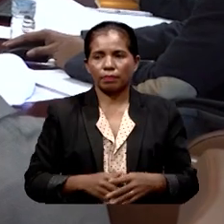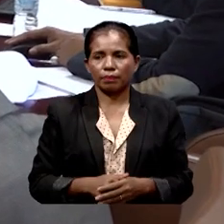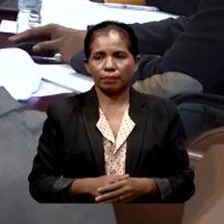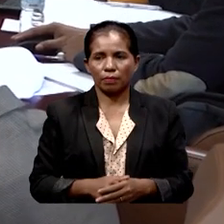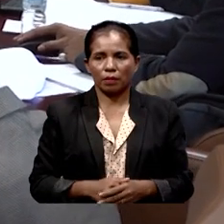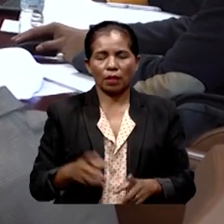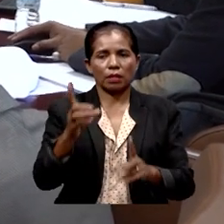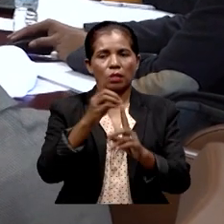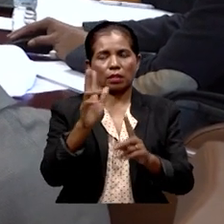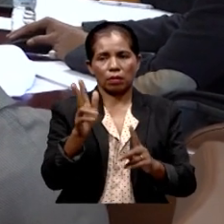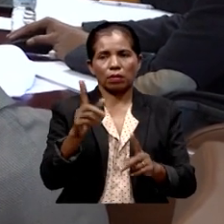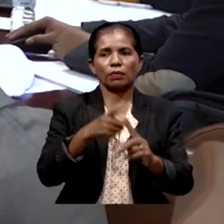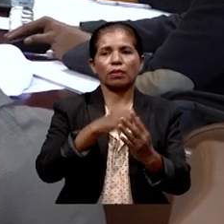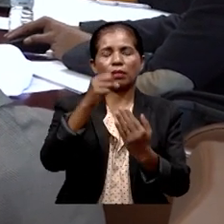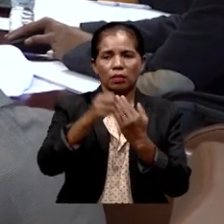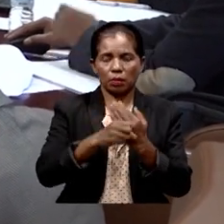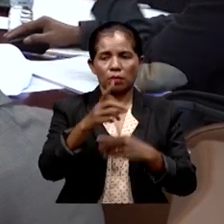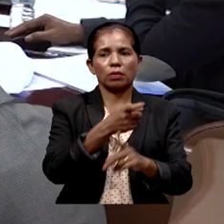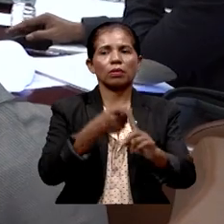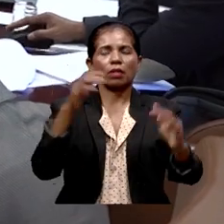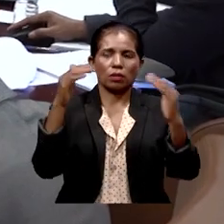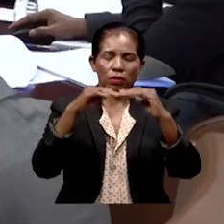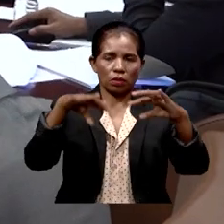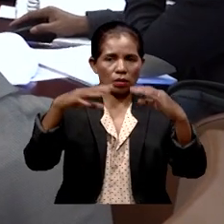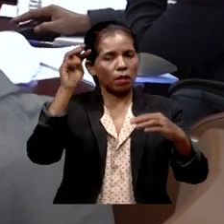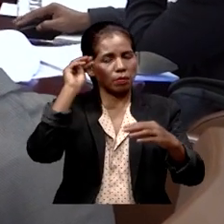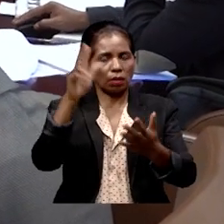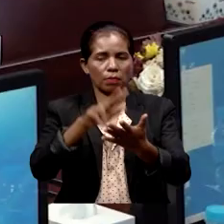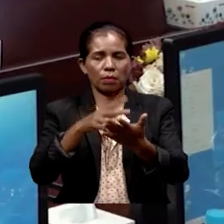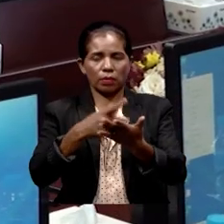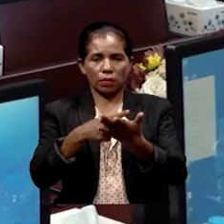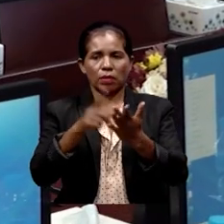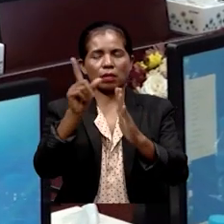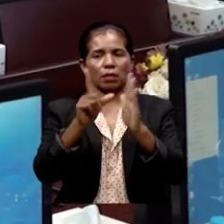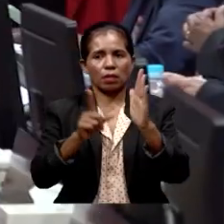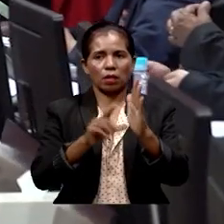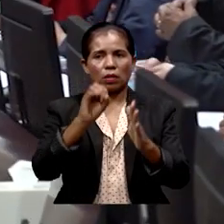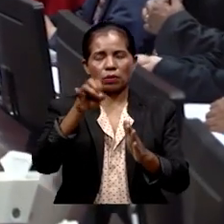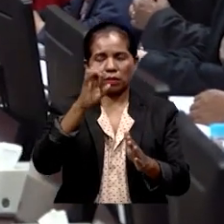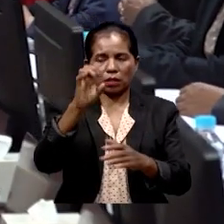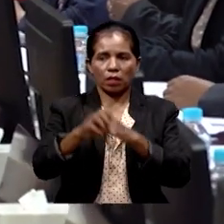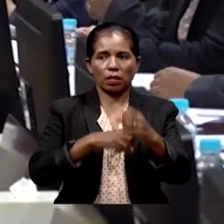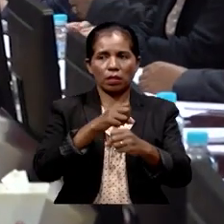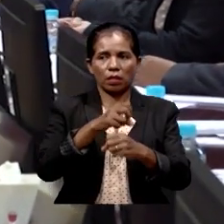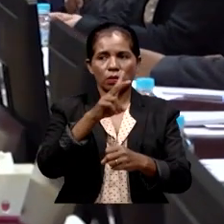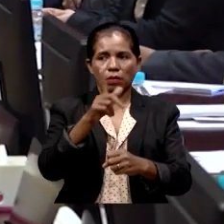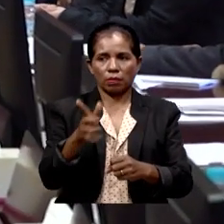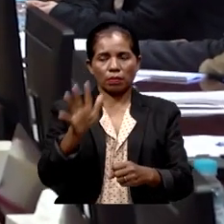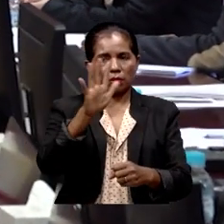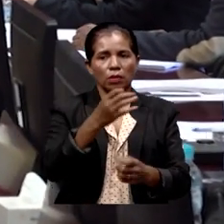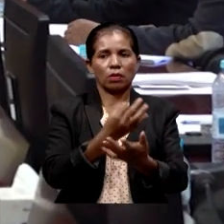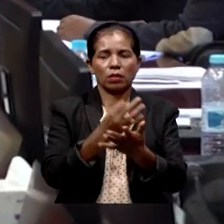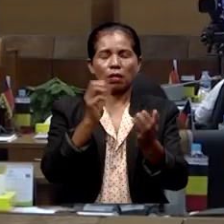ne loron to nulo fulan stembro le husi reunión extraordinaria con selo ministro aprova proyecto proposta le orsamento ya rastro tinan ri loron resen lima o